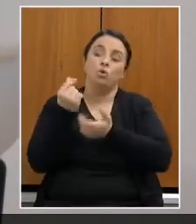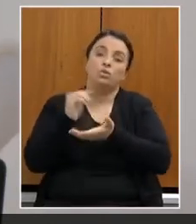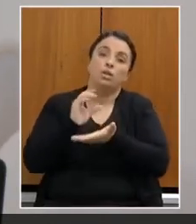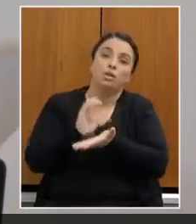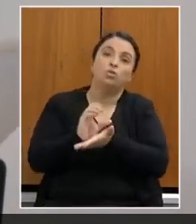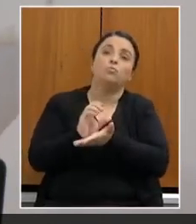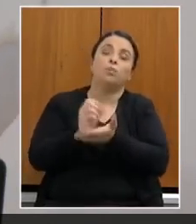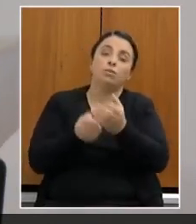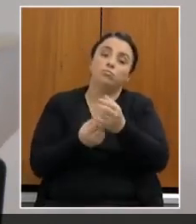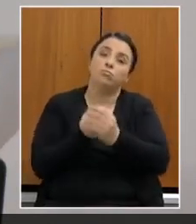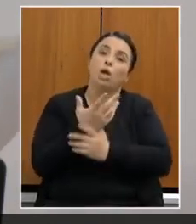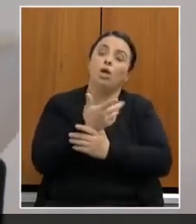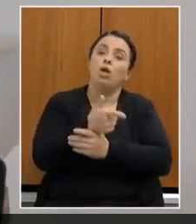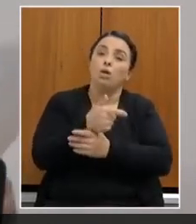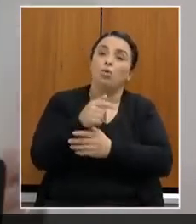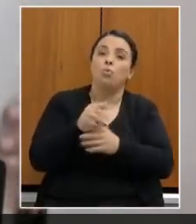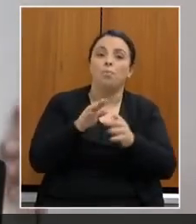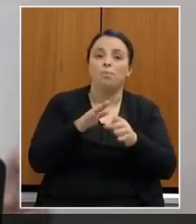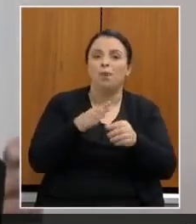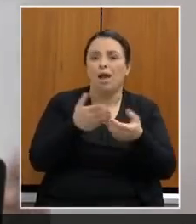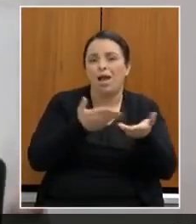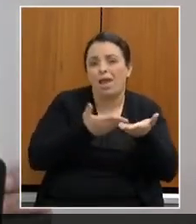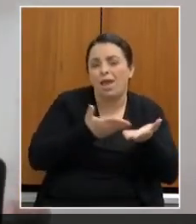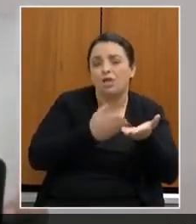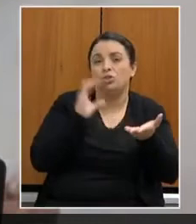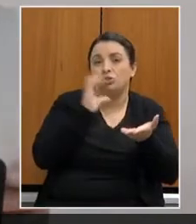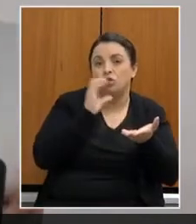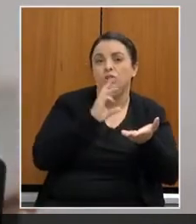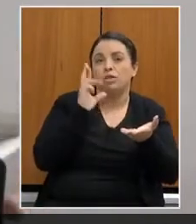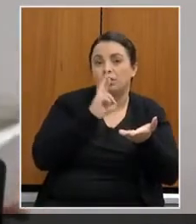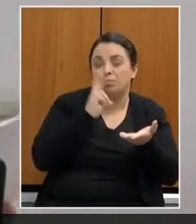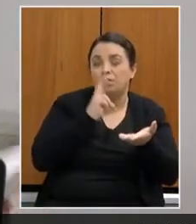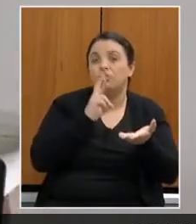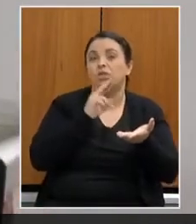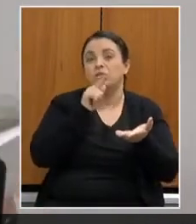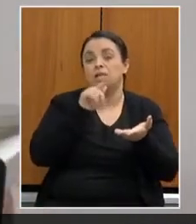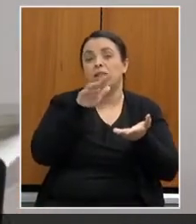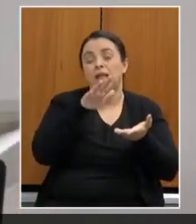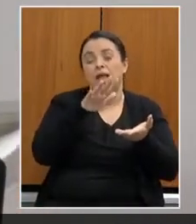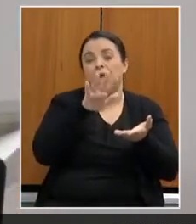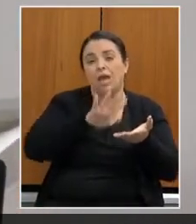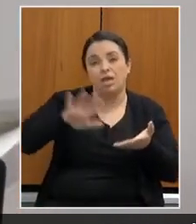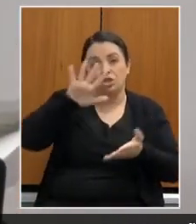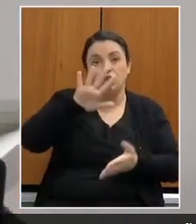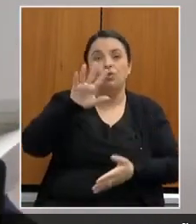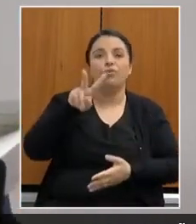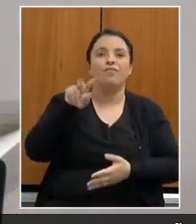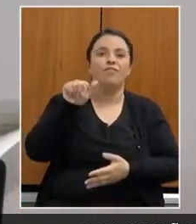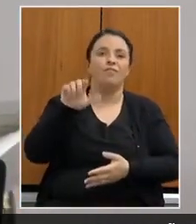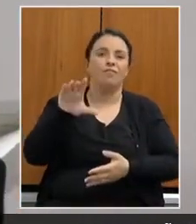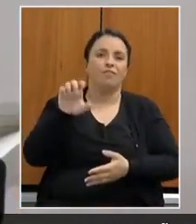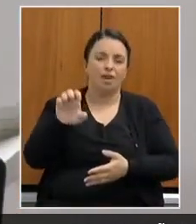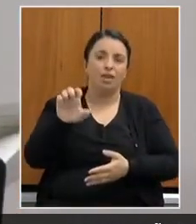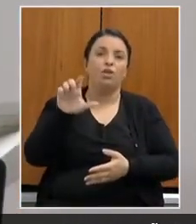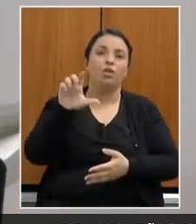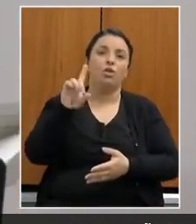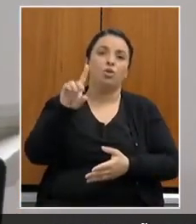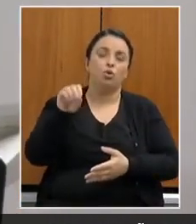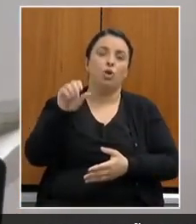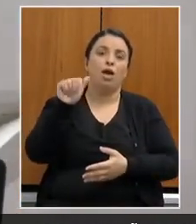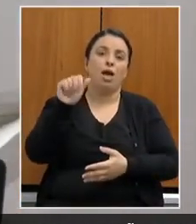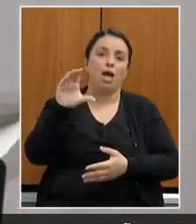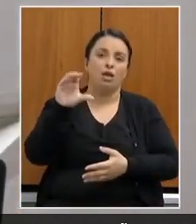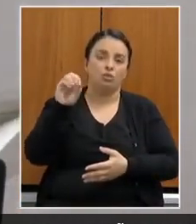de uma rede urgência e emergência na região metropolitana do Vale do Aço. Todos os requerimentos, eles estão em votação.